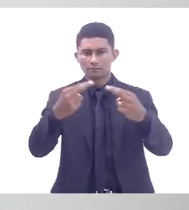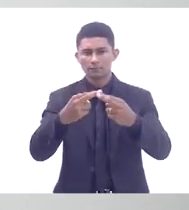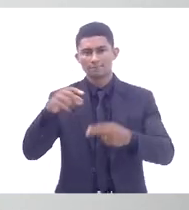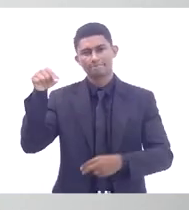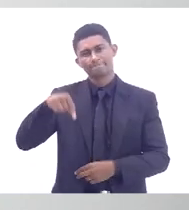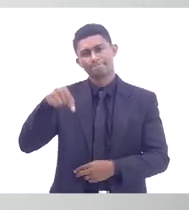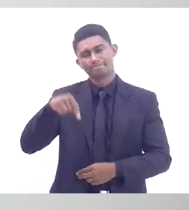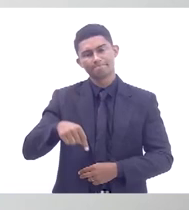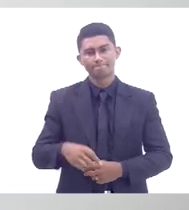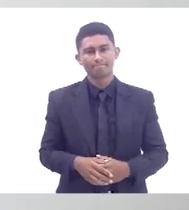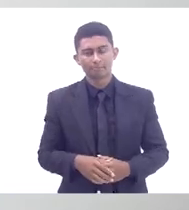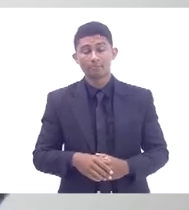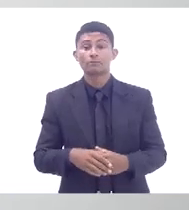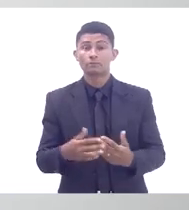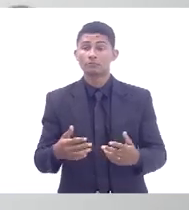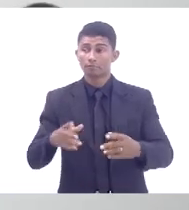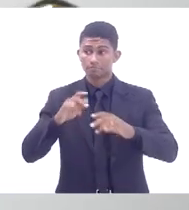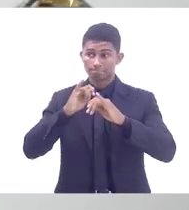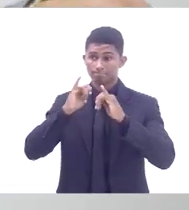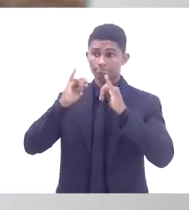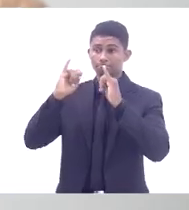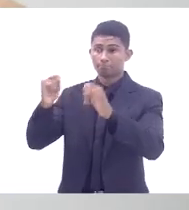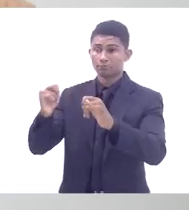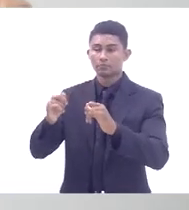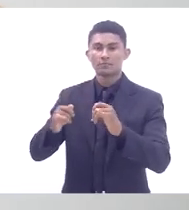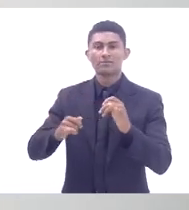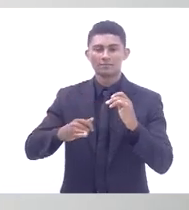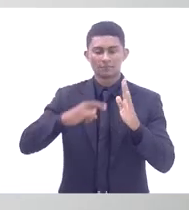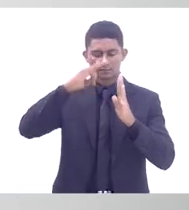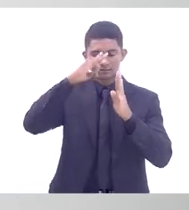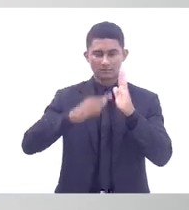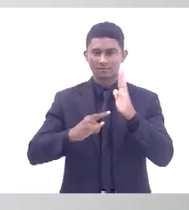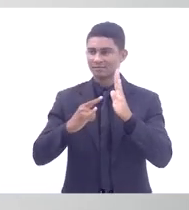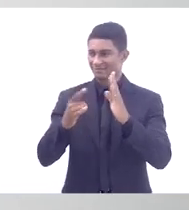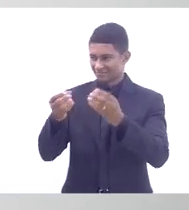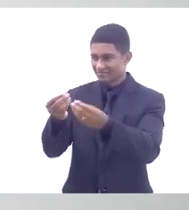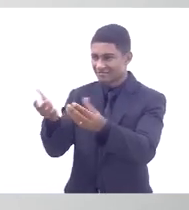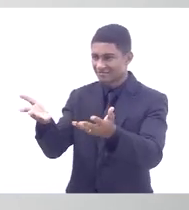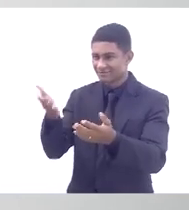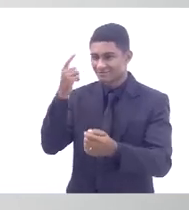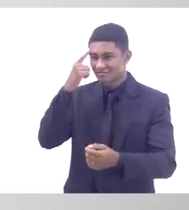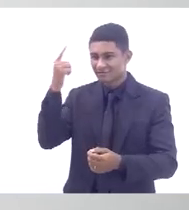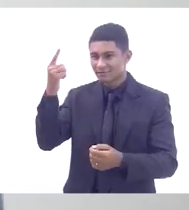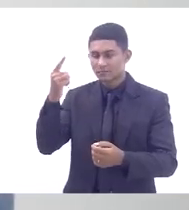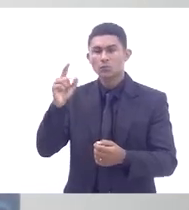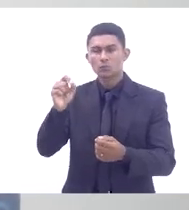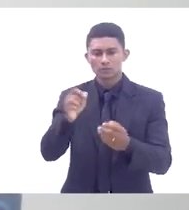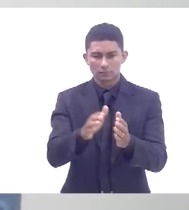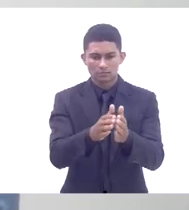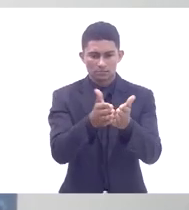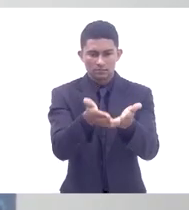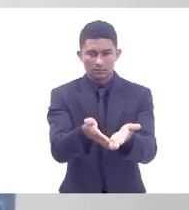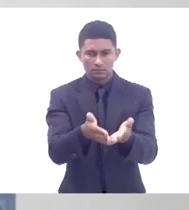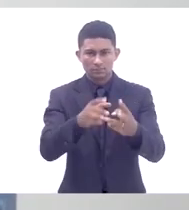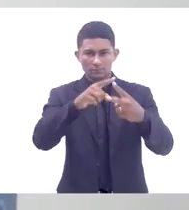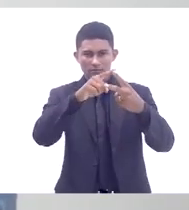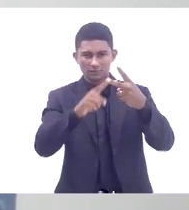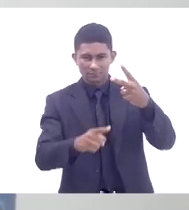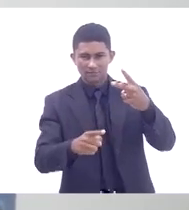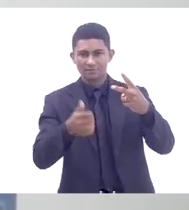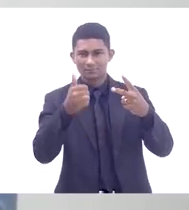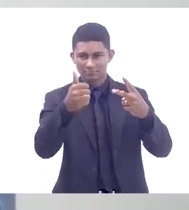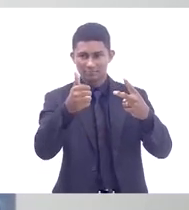e Informo que o documento que eu deixei com vocês são dois cartilha eu disse